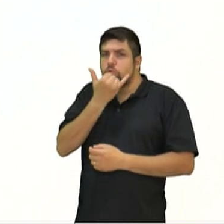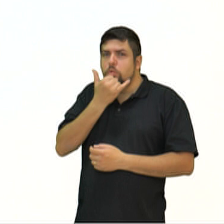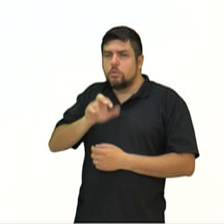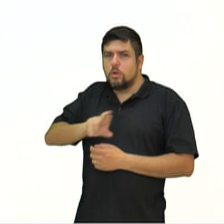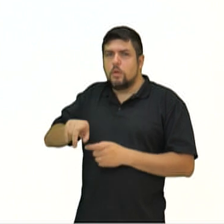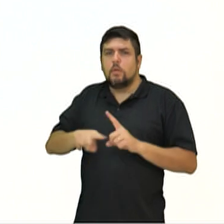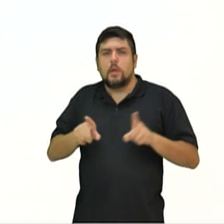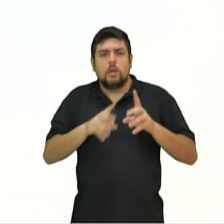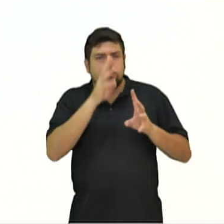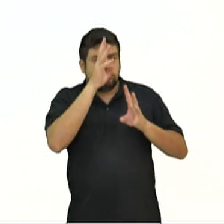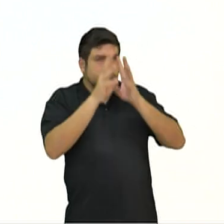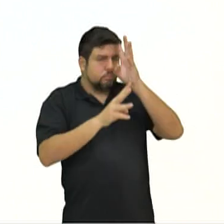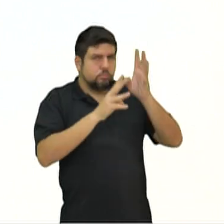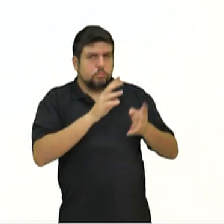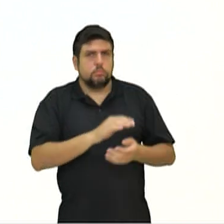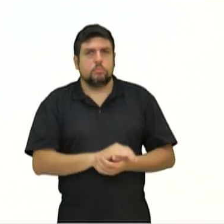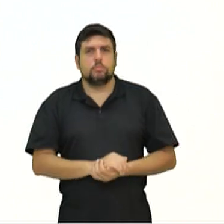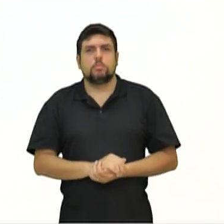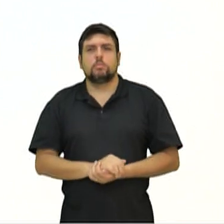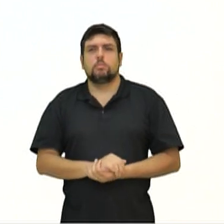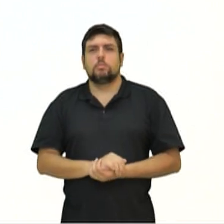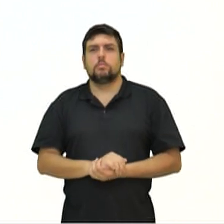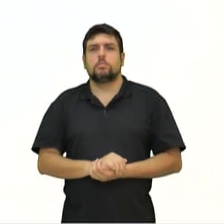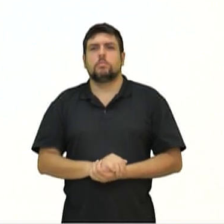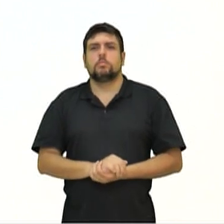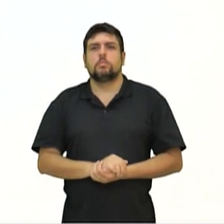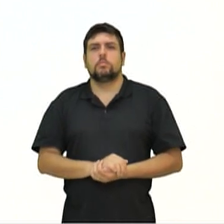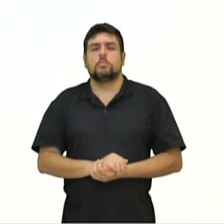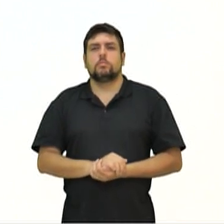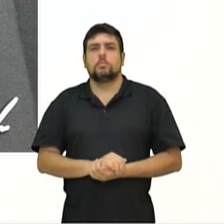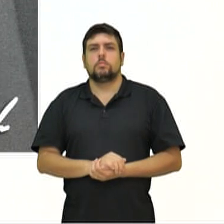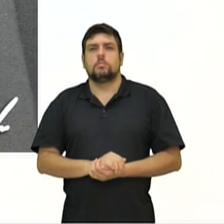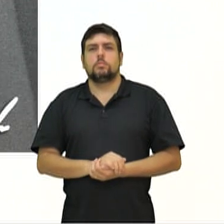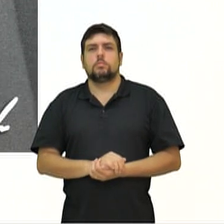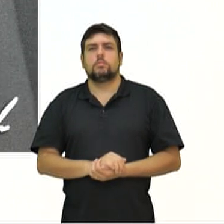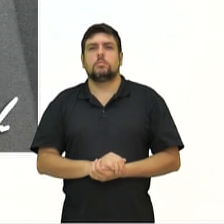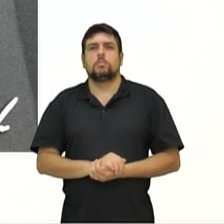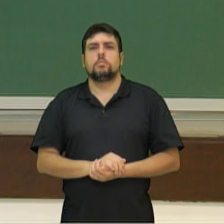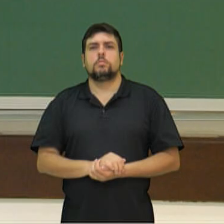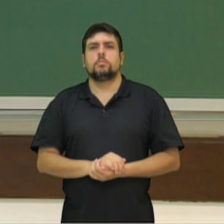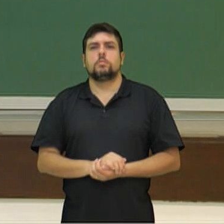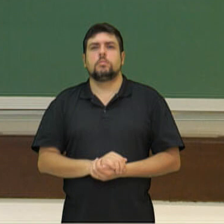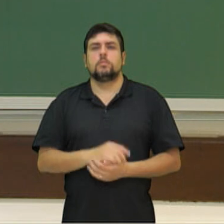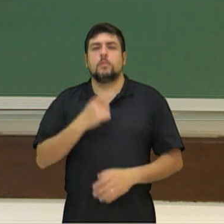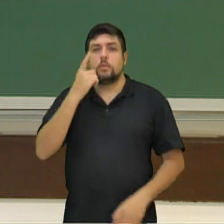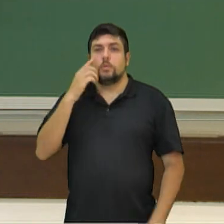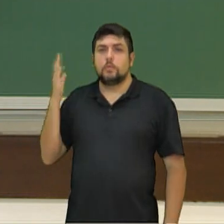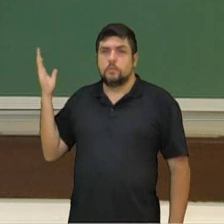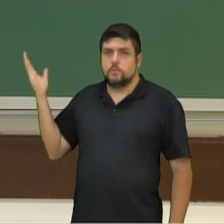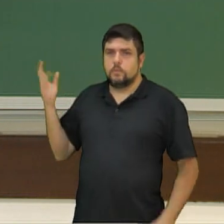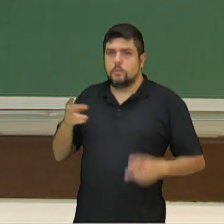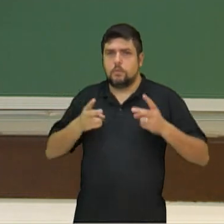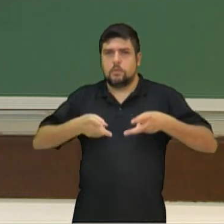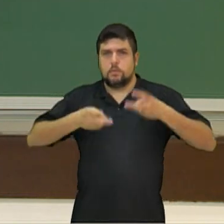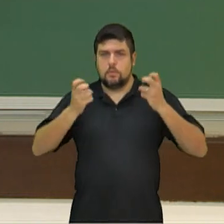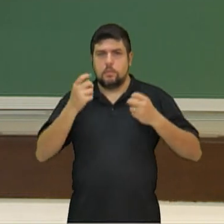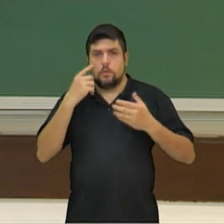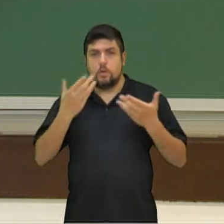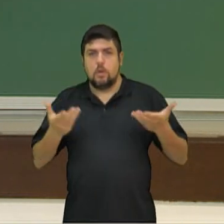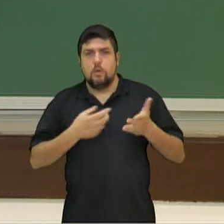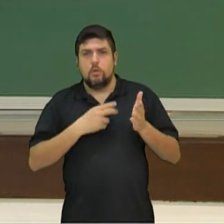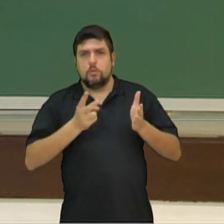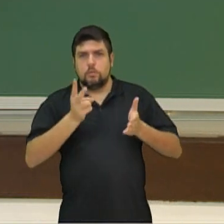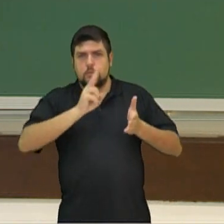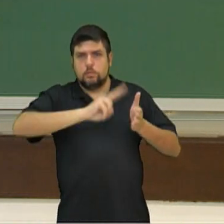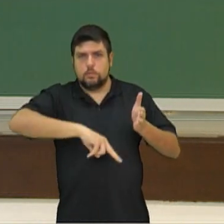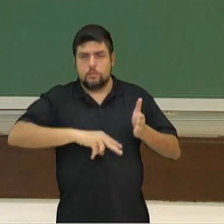coisa. And work hard, trabalhar duro, ok? Trabalhar bastante. Vamos lá, pessoal. Reading, agora vamos para o